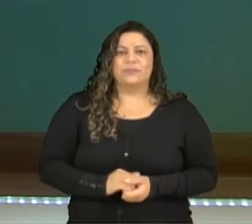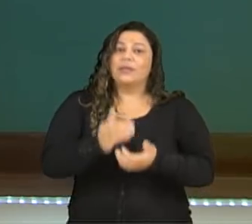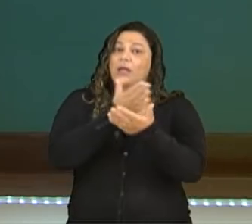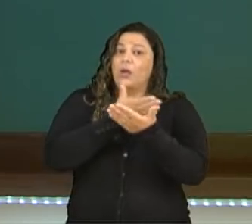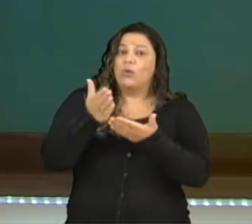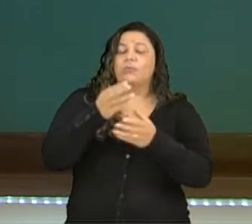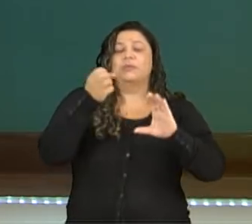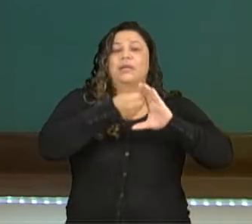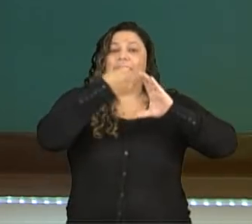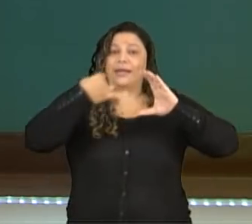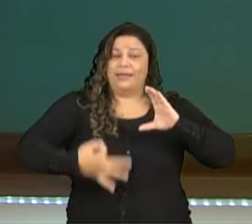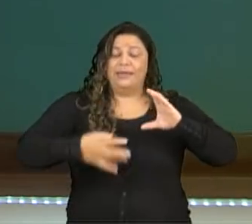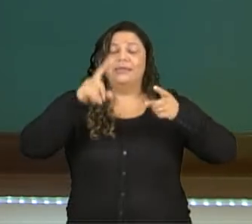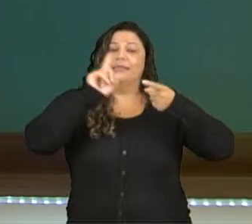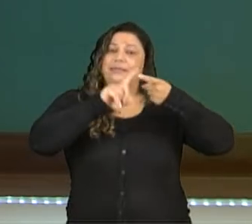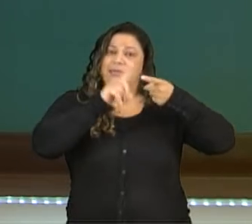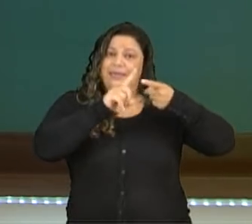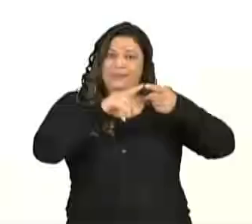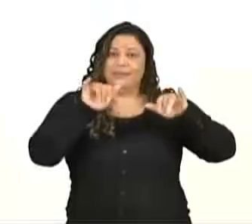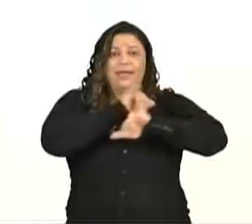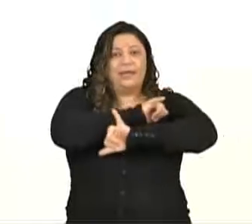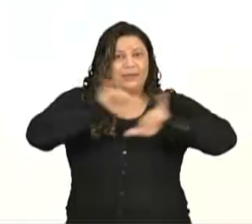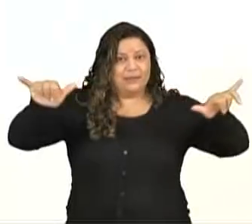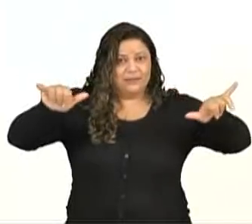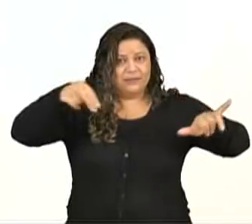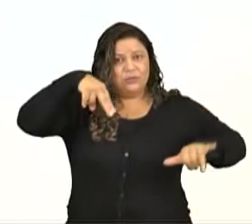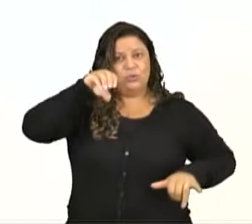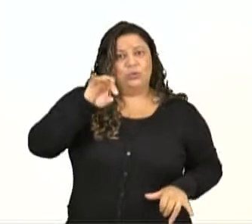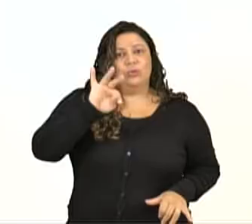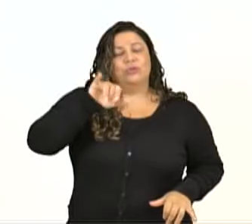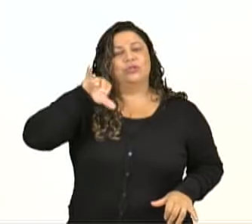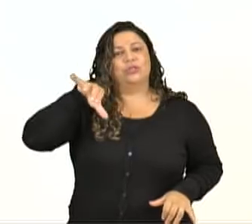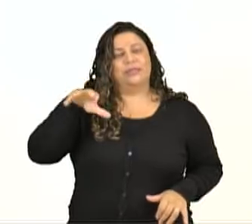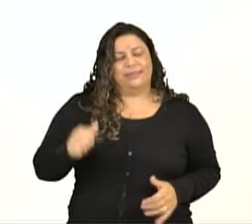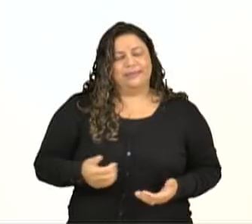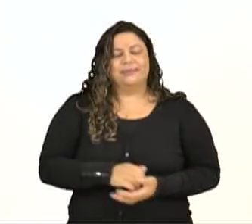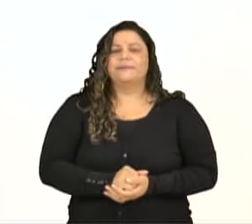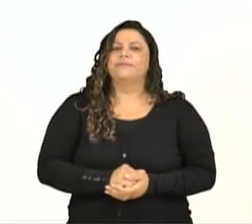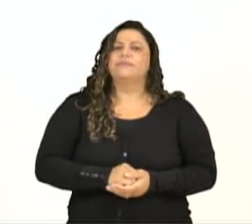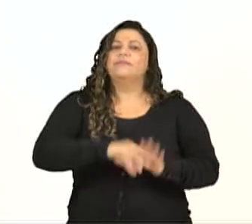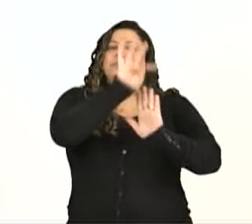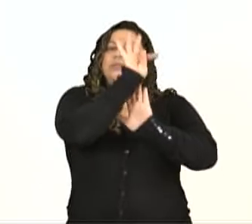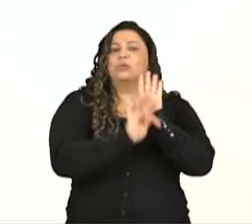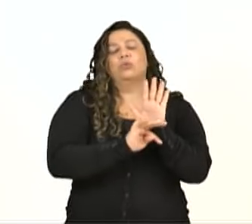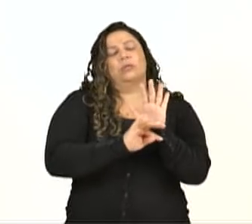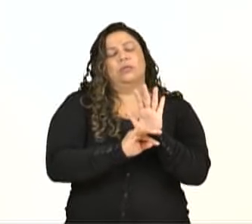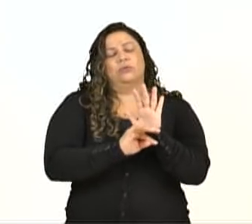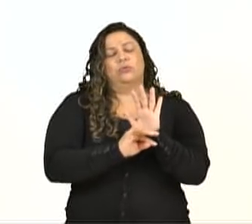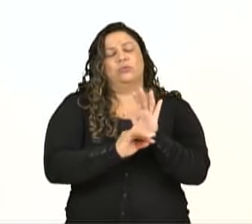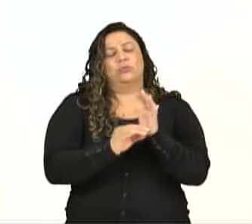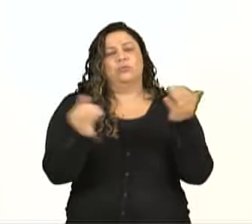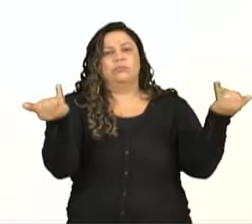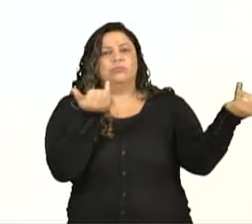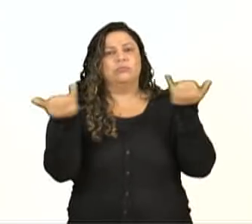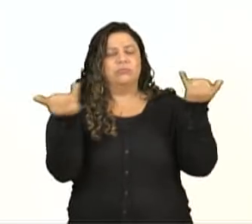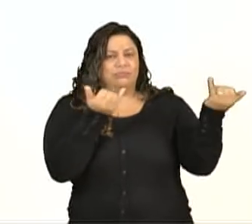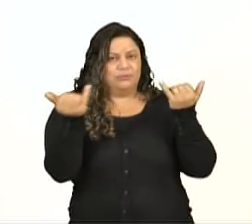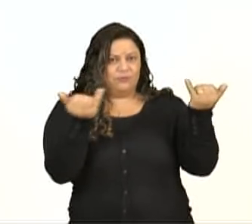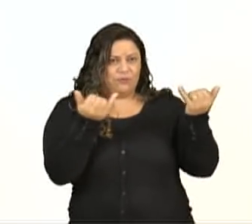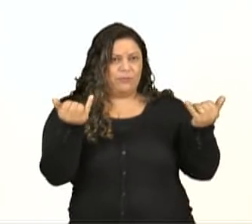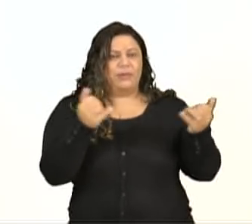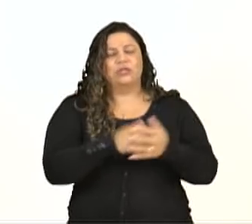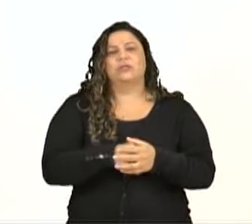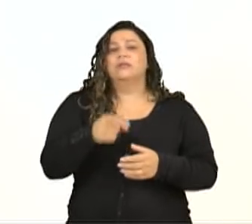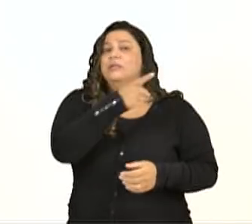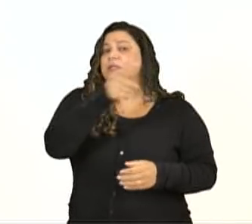Começamos com as características da notícia. A notícia é um texto informativo e impessoal. Não